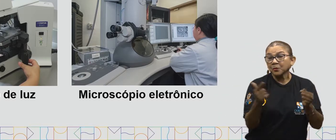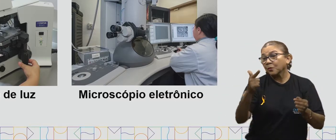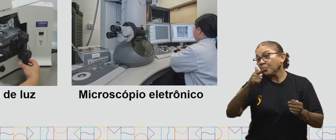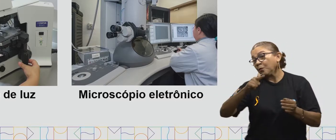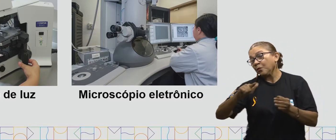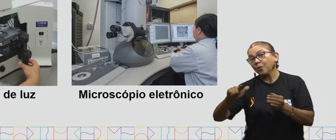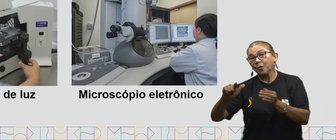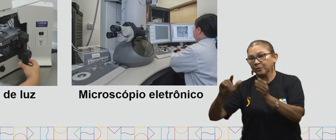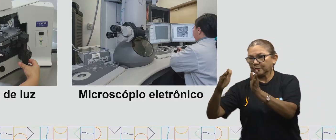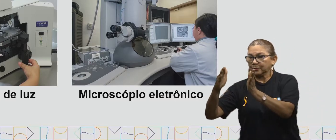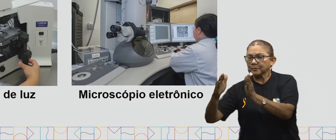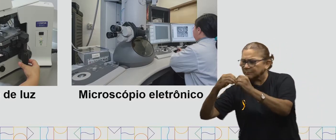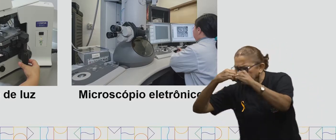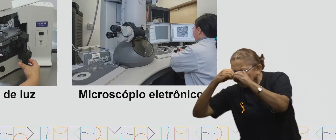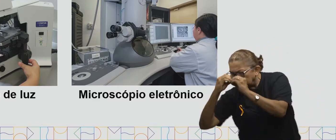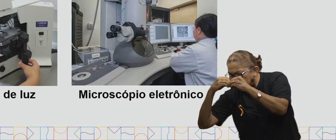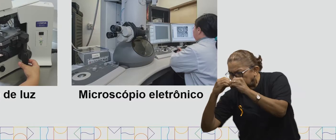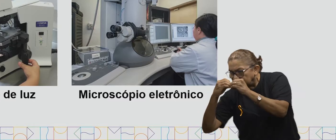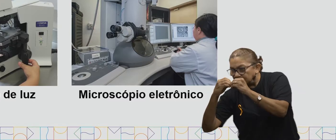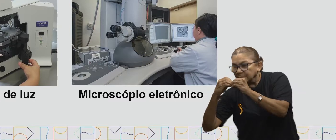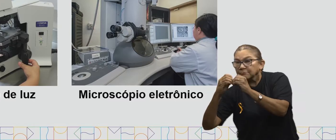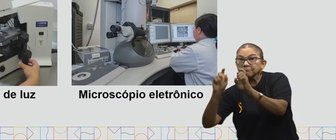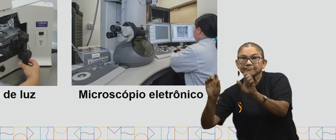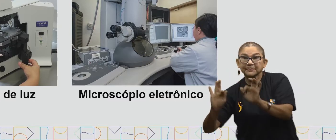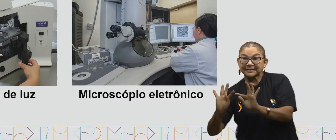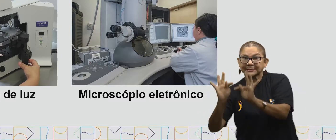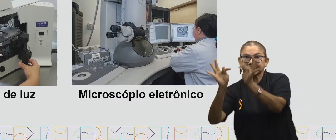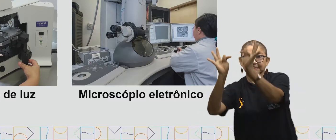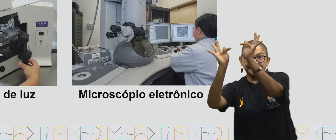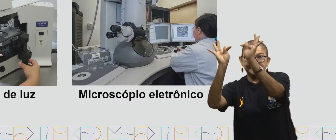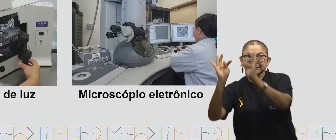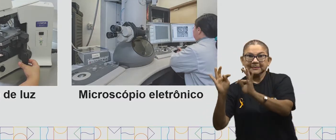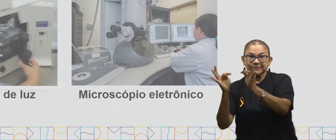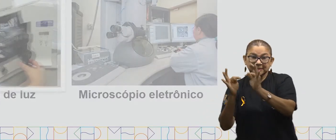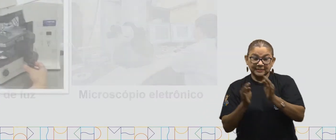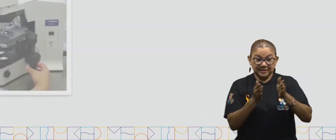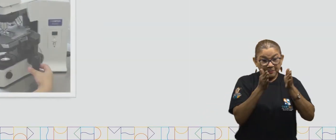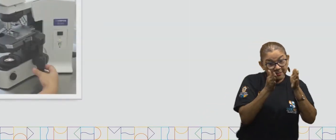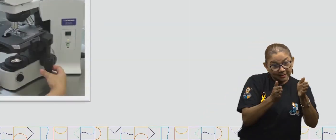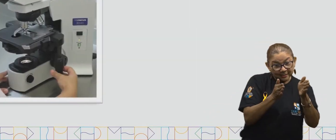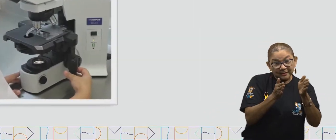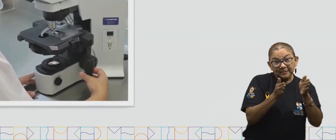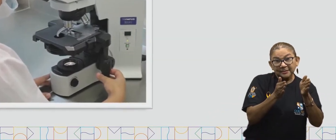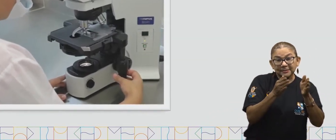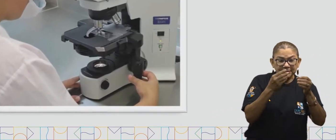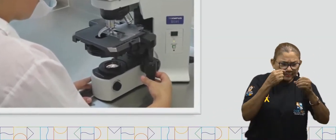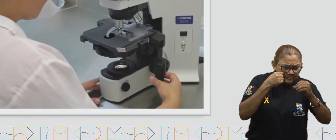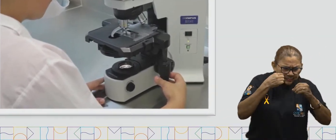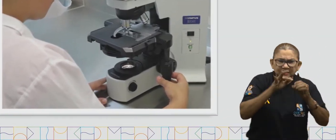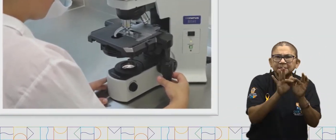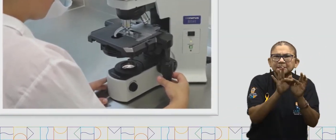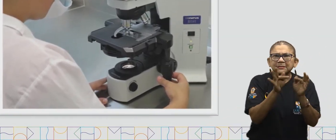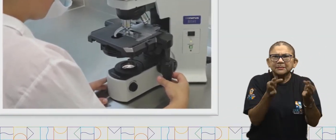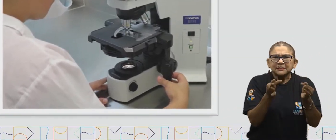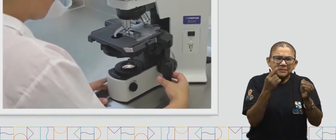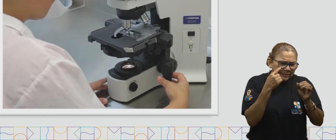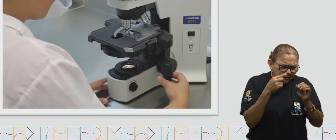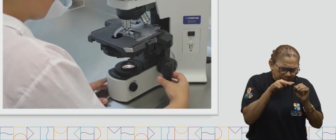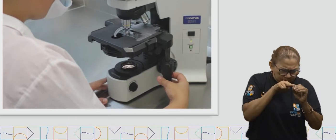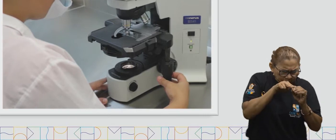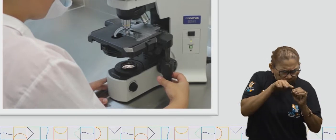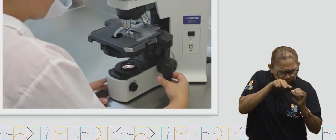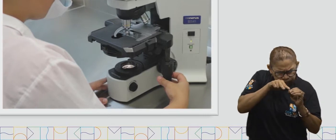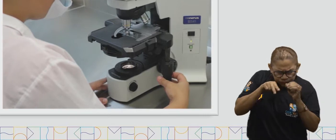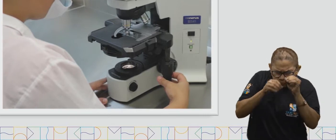o microscópio eletrônico. O microscópio de luz, ou microscópio óptico, utiliza feixes